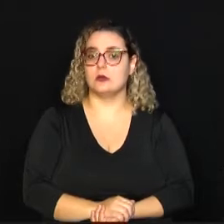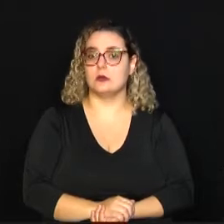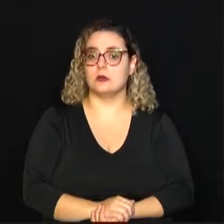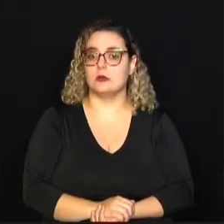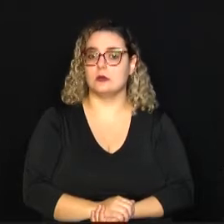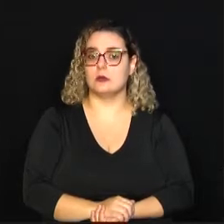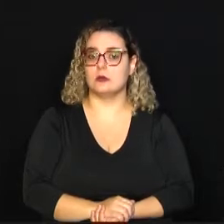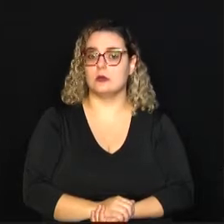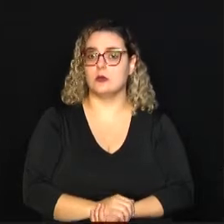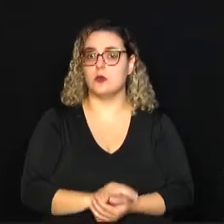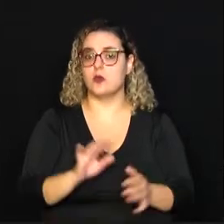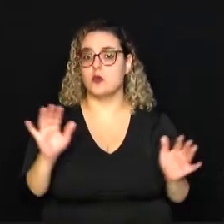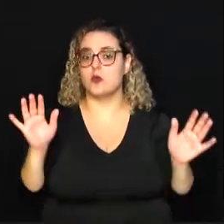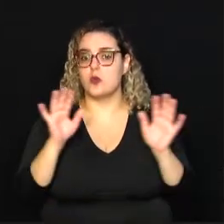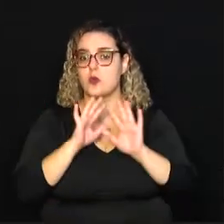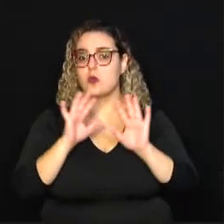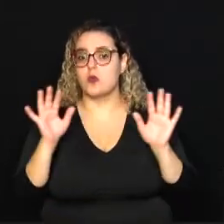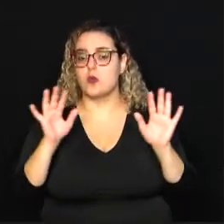Alô?